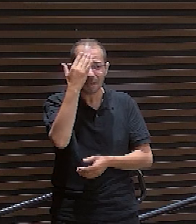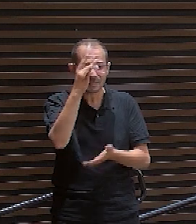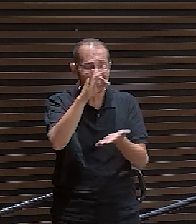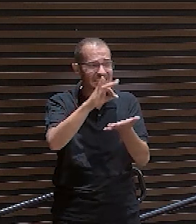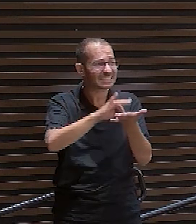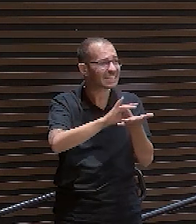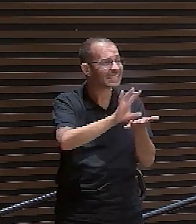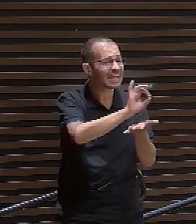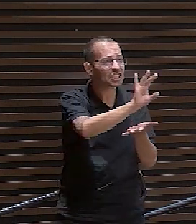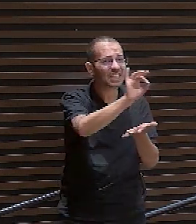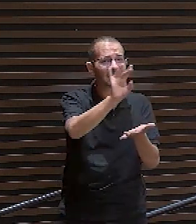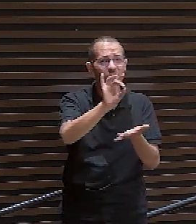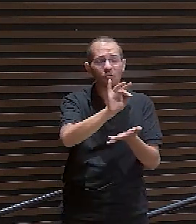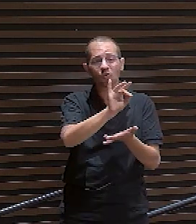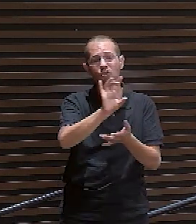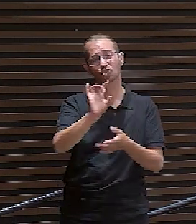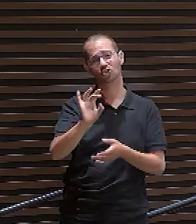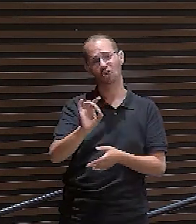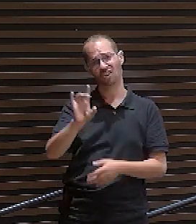Deus.